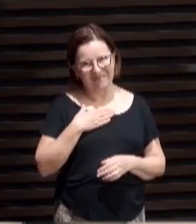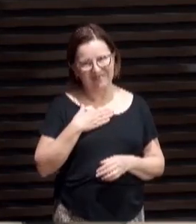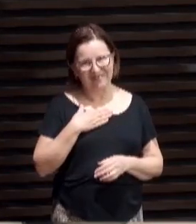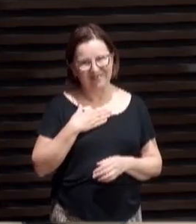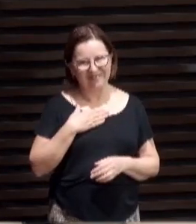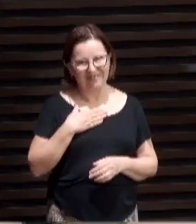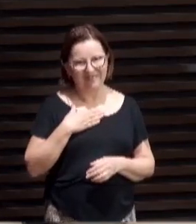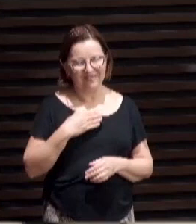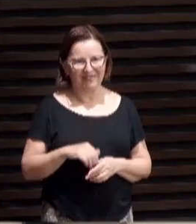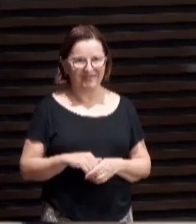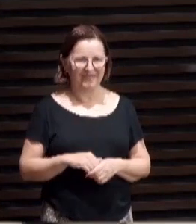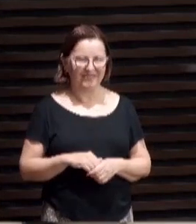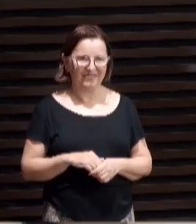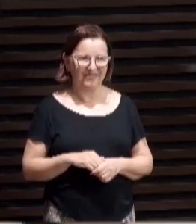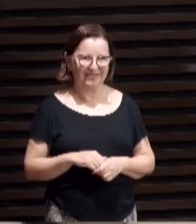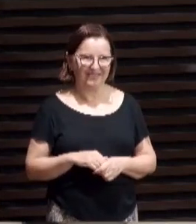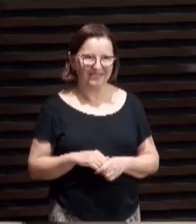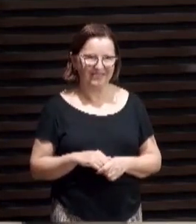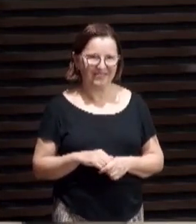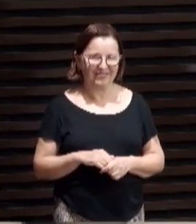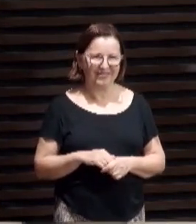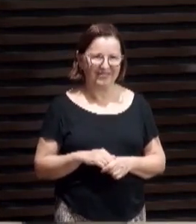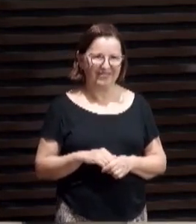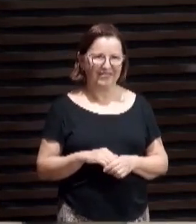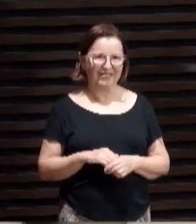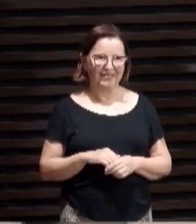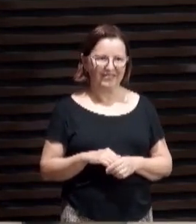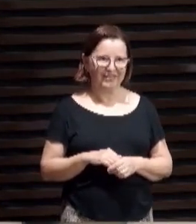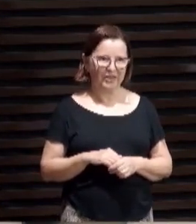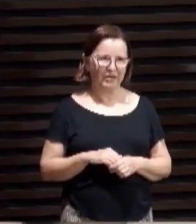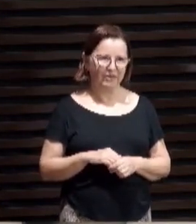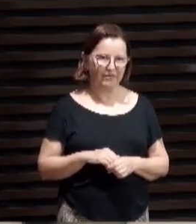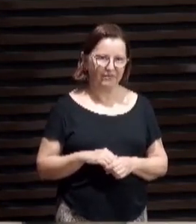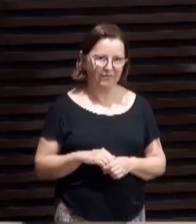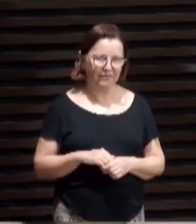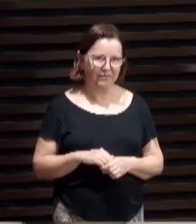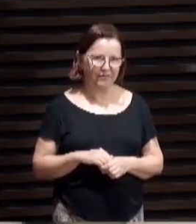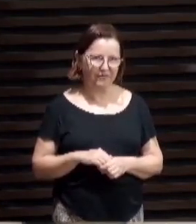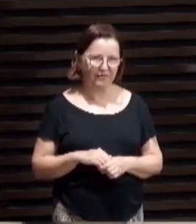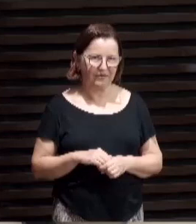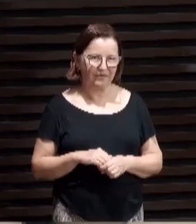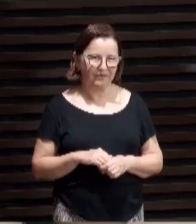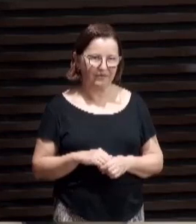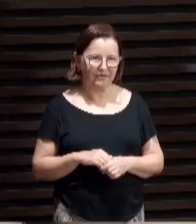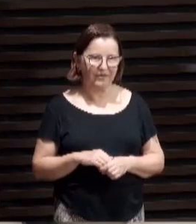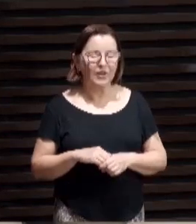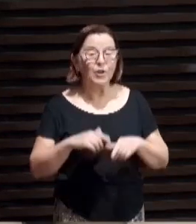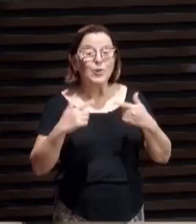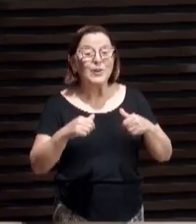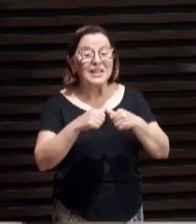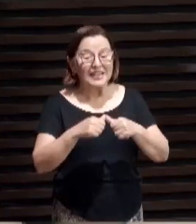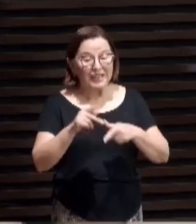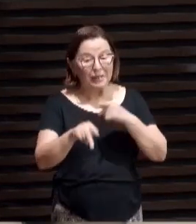Que deu os crentes daqui. Onde estão os os que creem. Eu disse, por minha